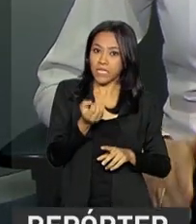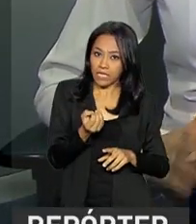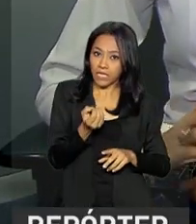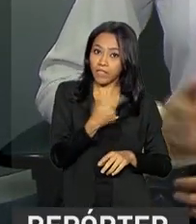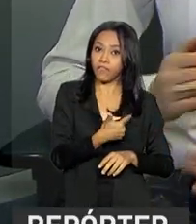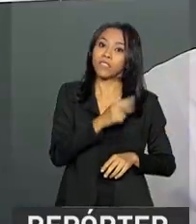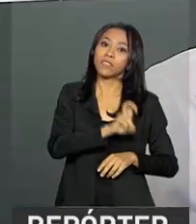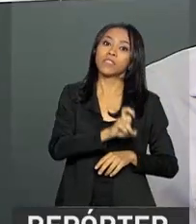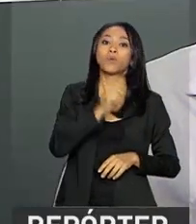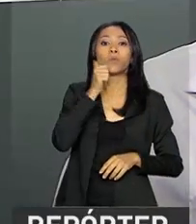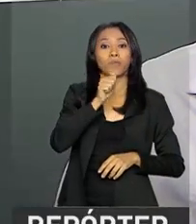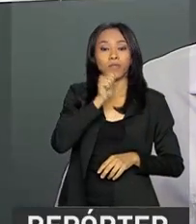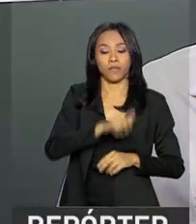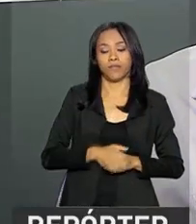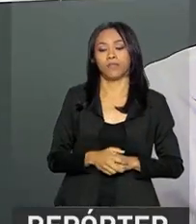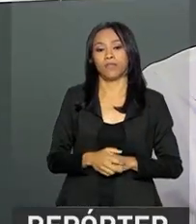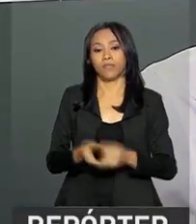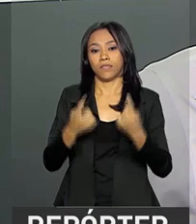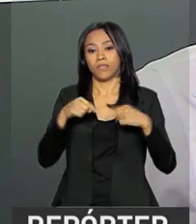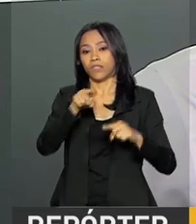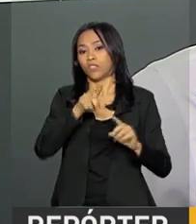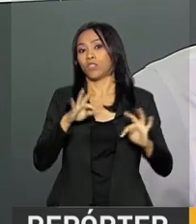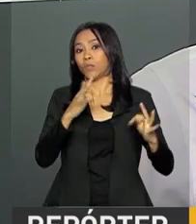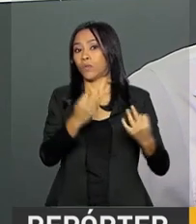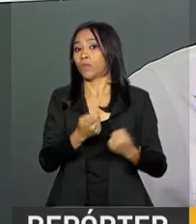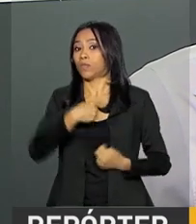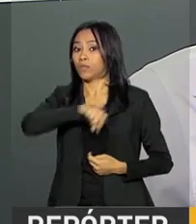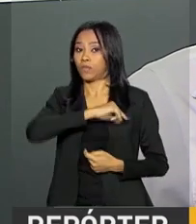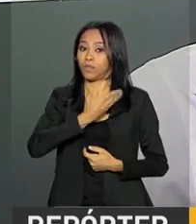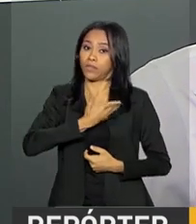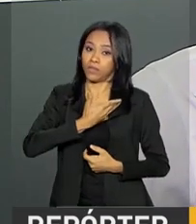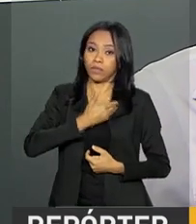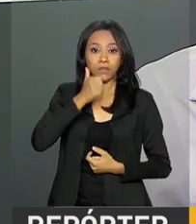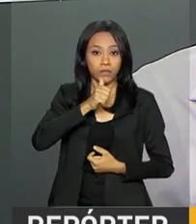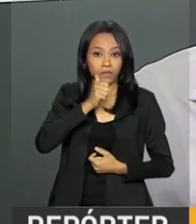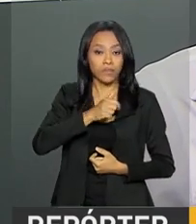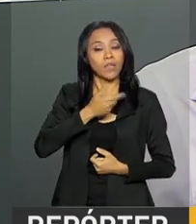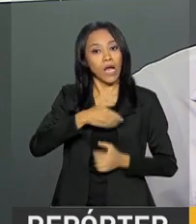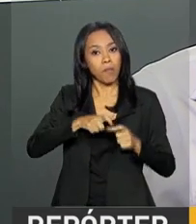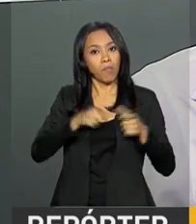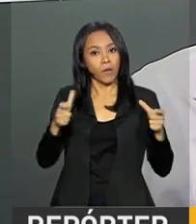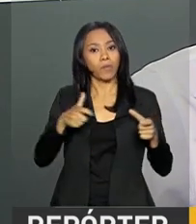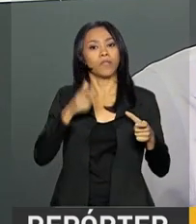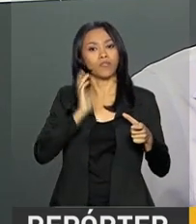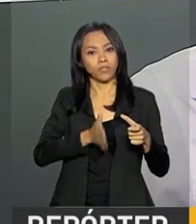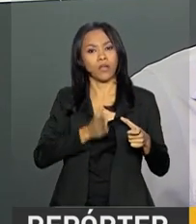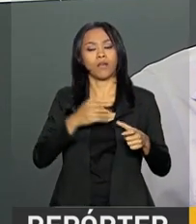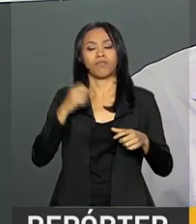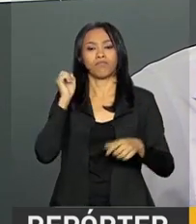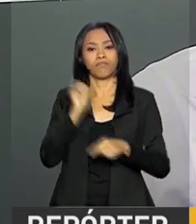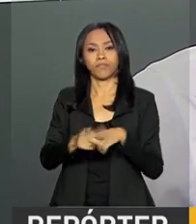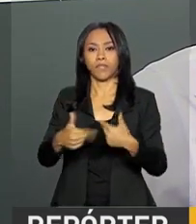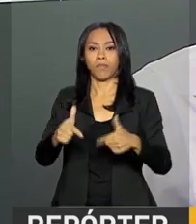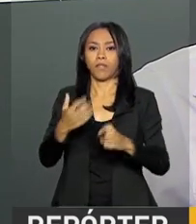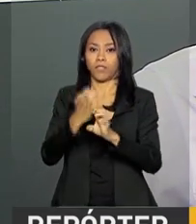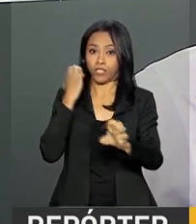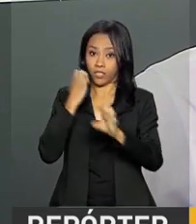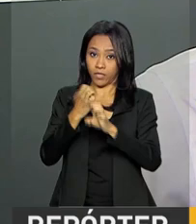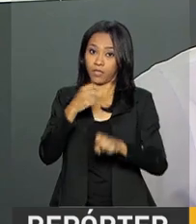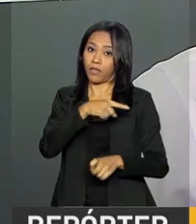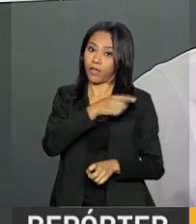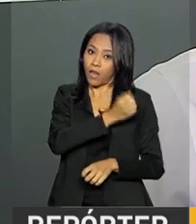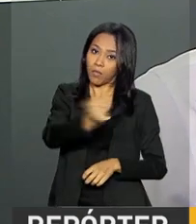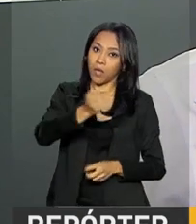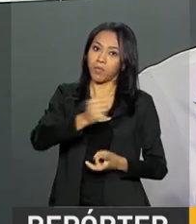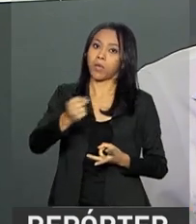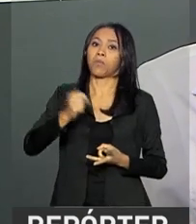eram mulheres. De todas as minhas colegas, né? A maioria está trabalhando com engenharia mesmo, elas conseguiram